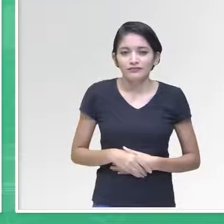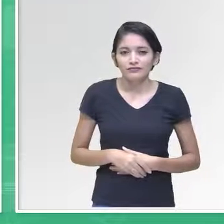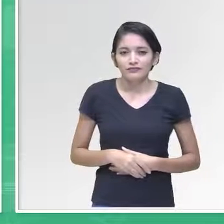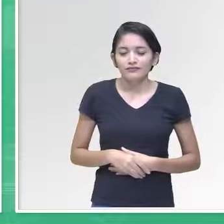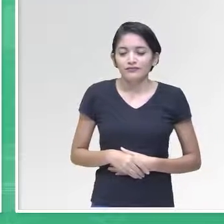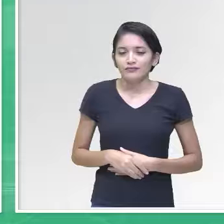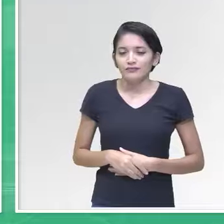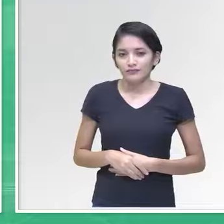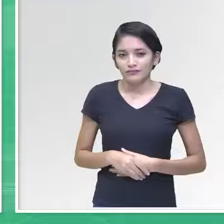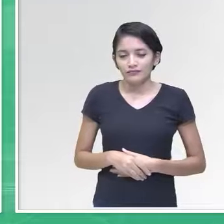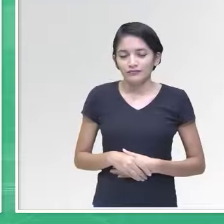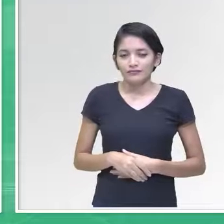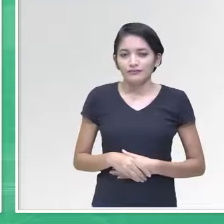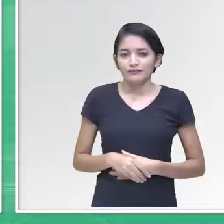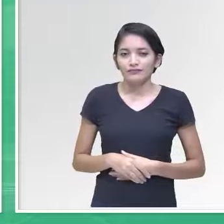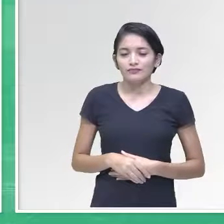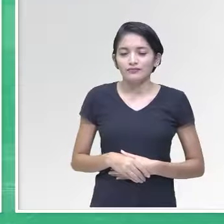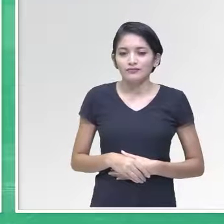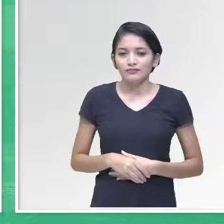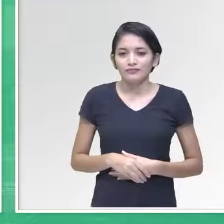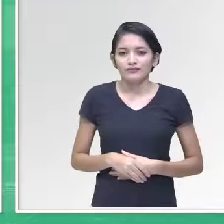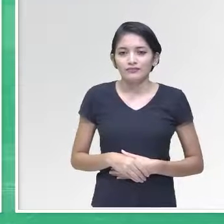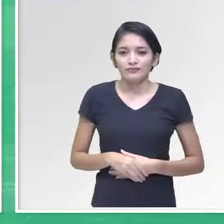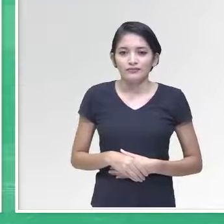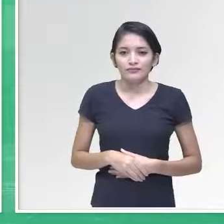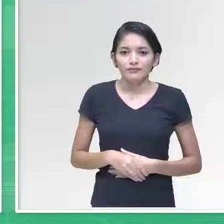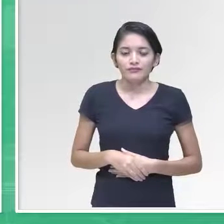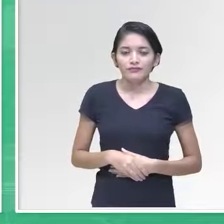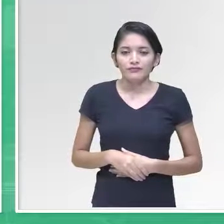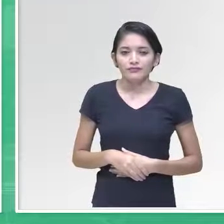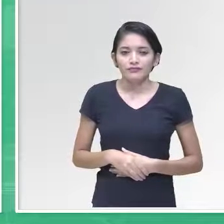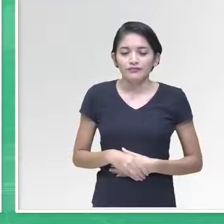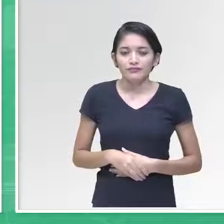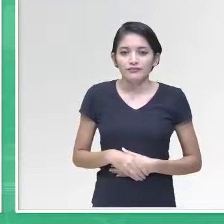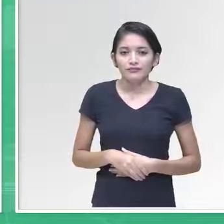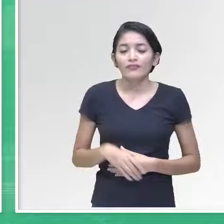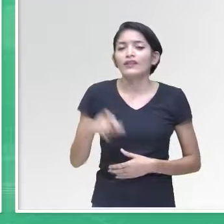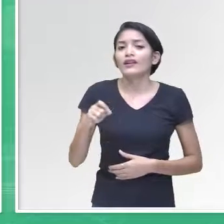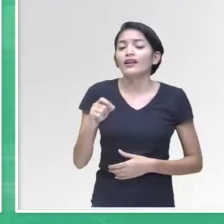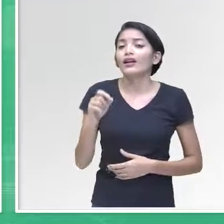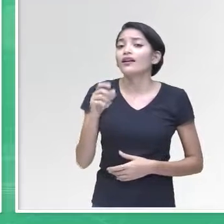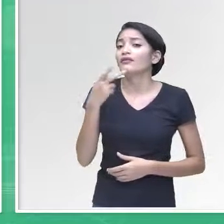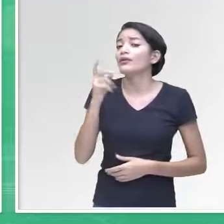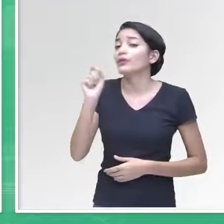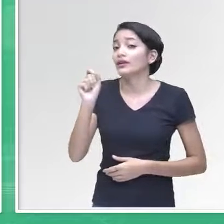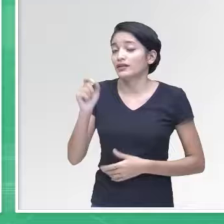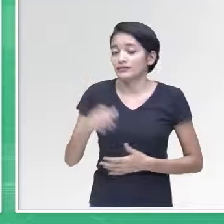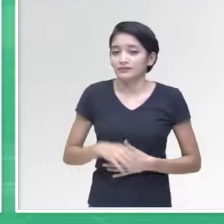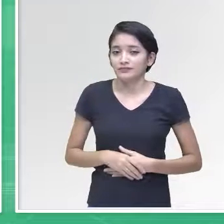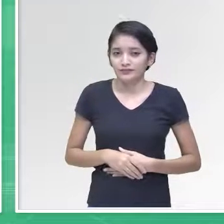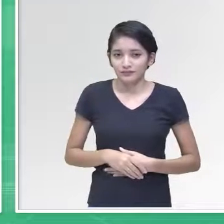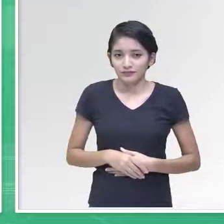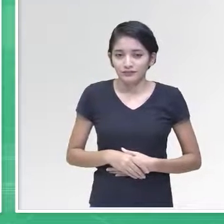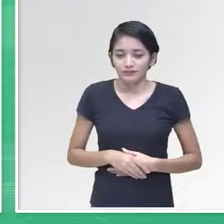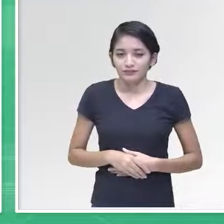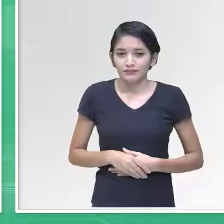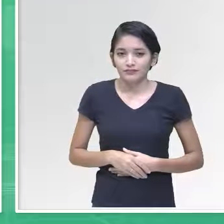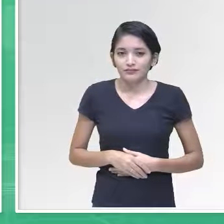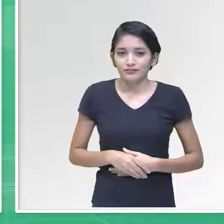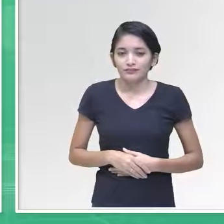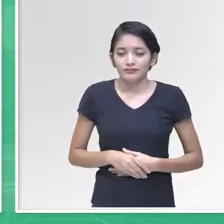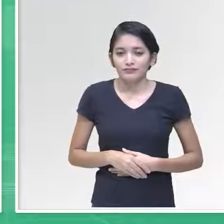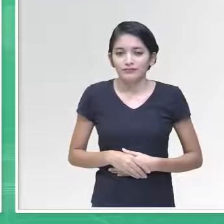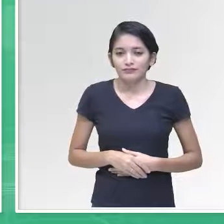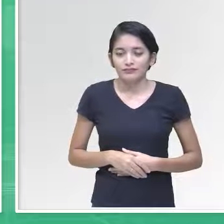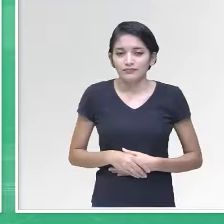Coca-Cola was supposed to be a remedy for headaches, certo? Quem foi que disse aí? Vamos lá. Dorson Lucas, muito bem. I